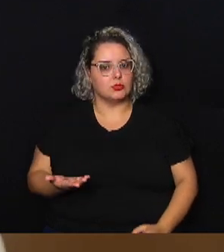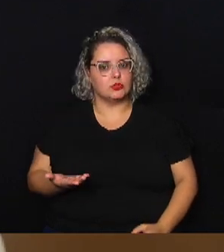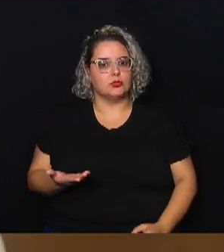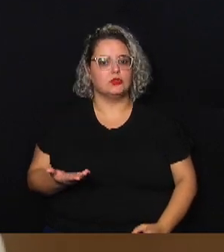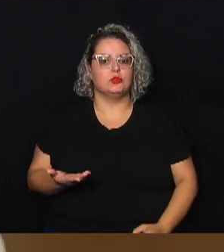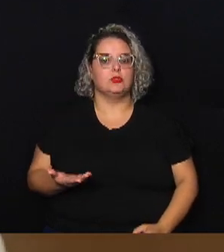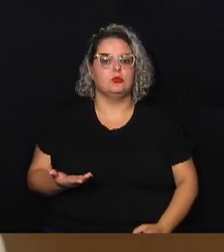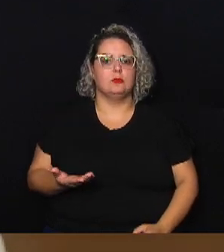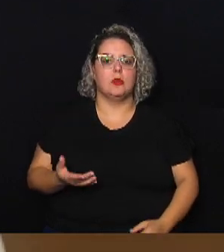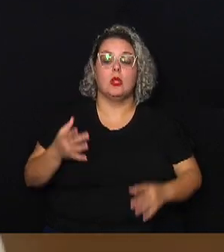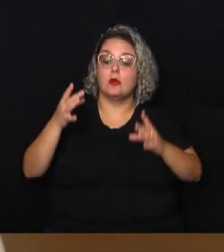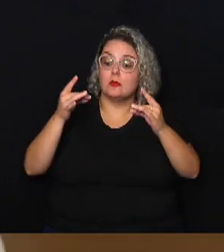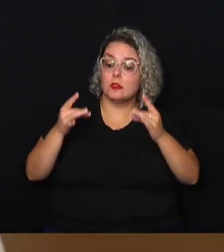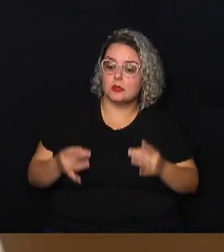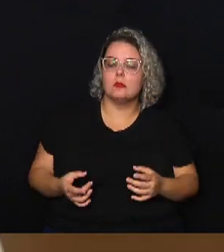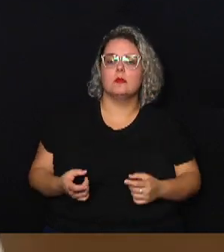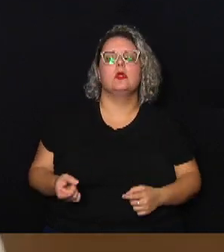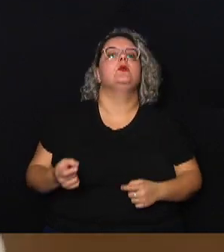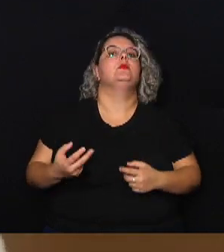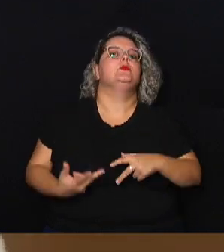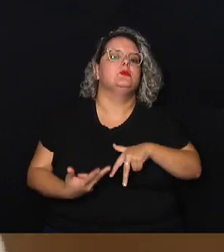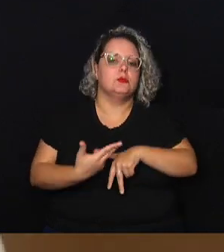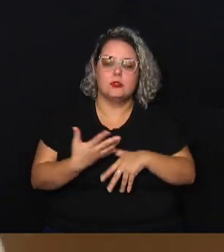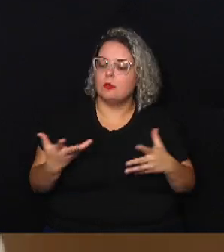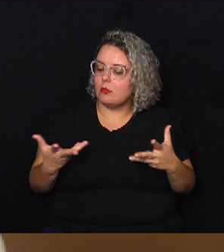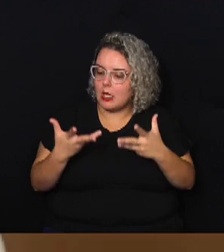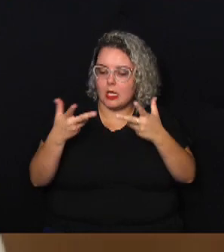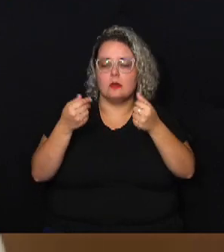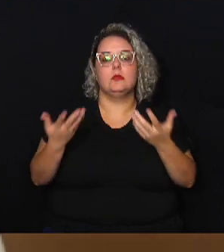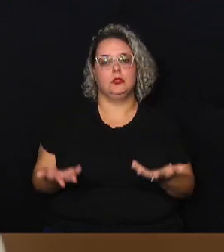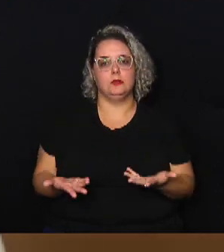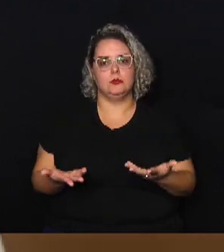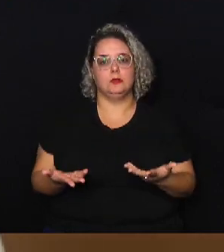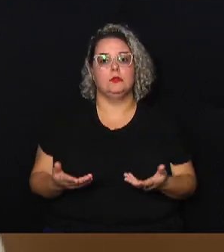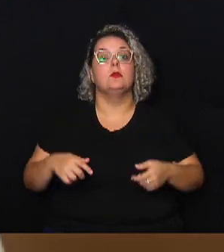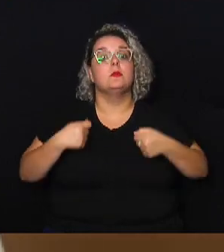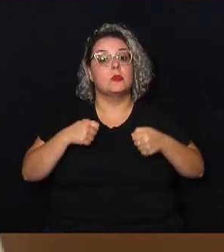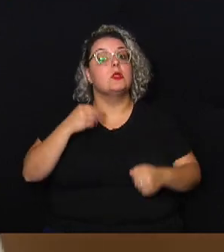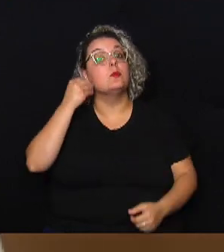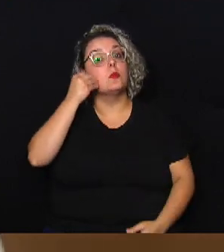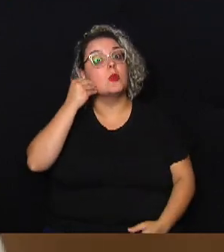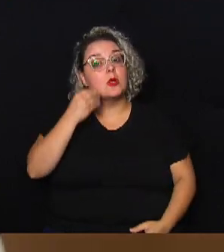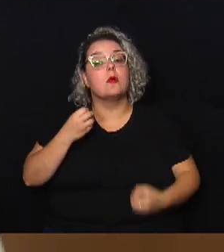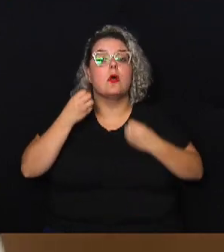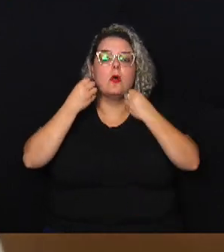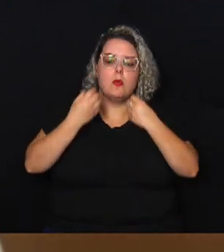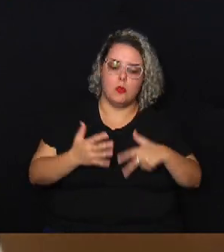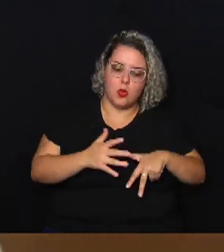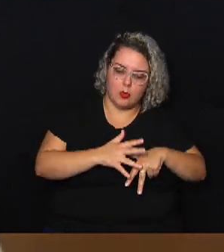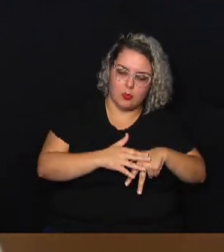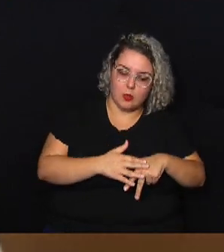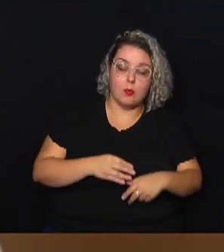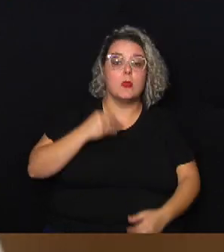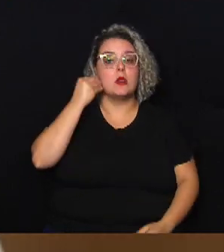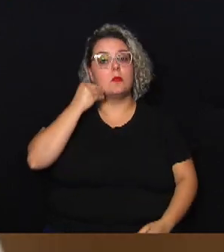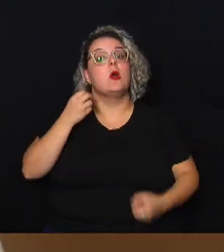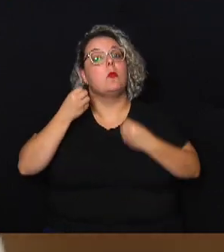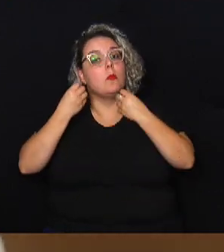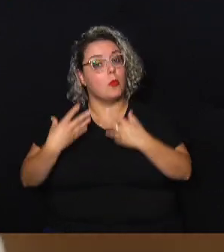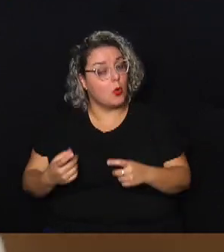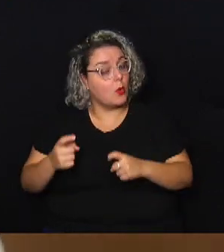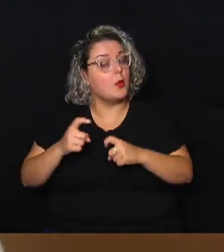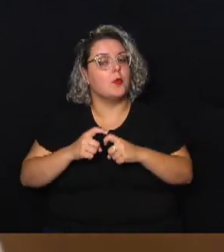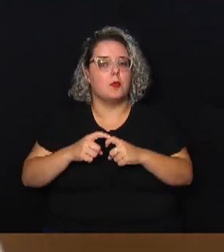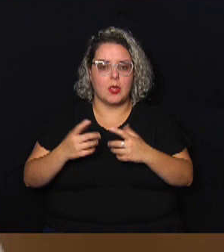o desfecho da cirurgia seja maravilhoso. Então, tem que ser uma experiência boa para o paciente, tem que ser uma experiência boa para o